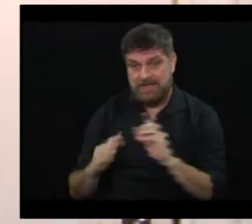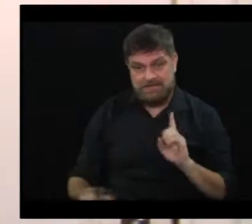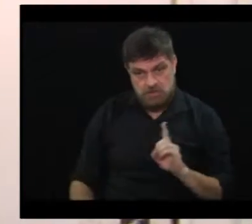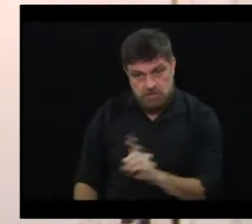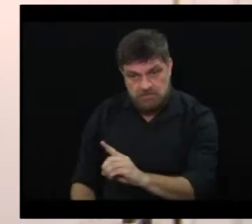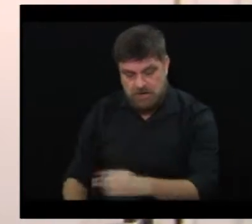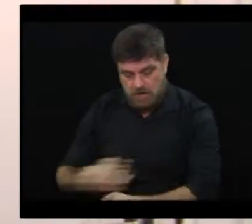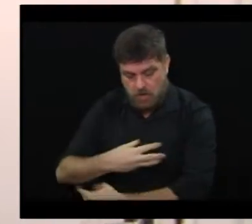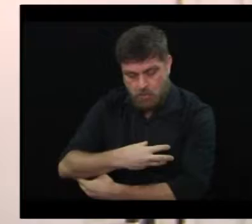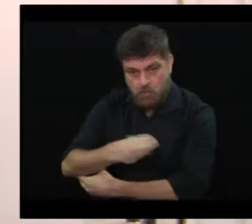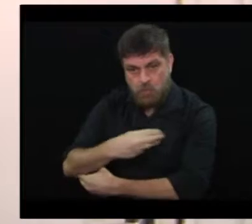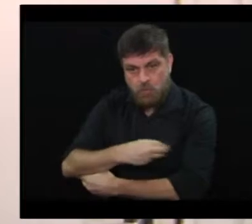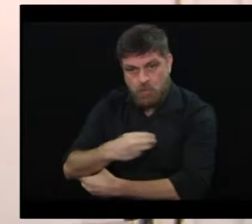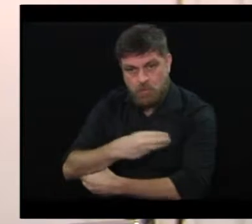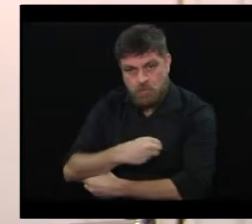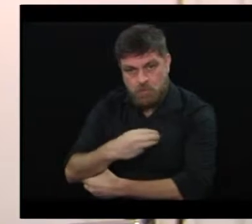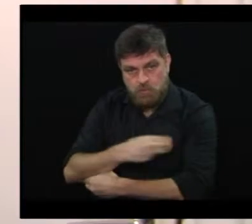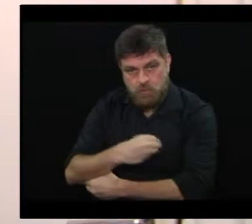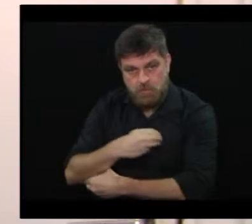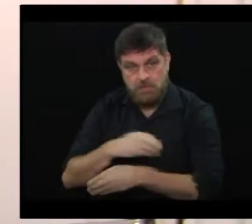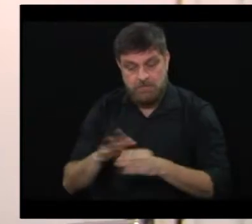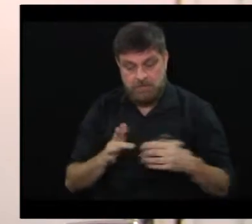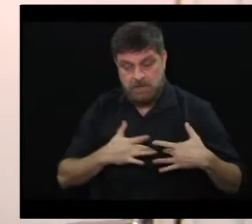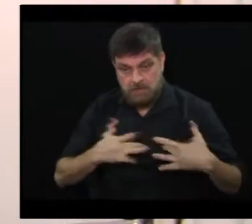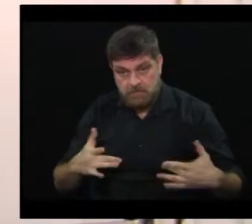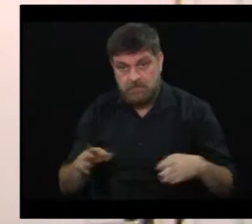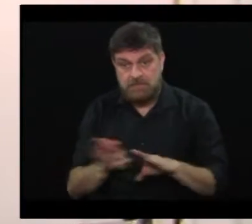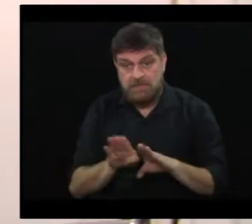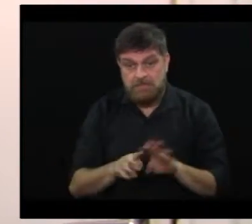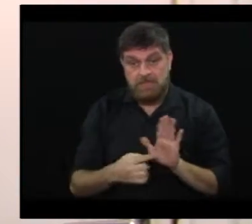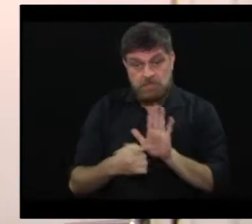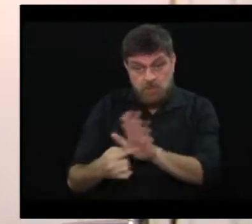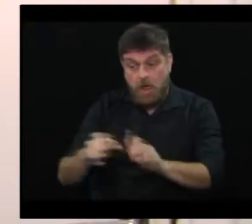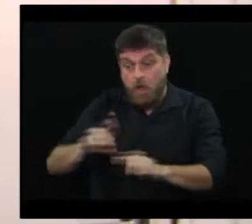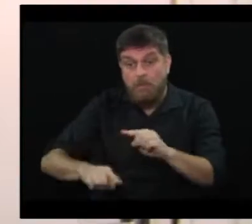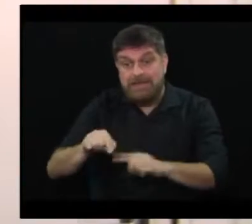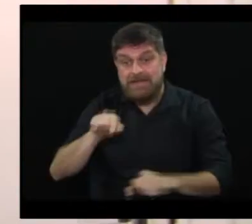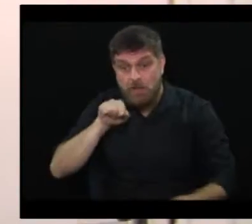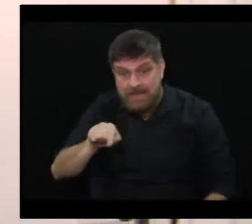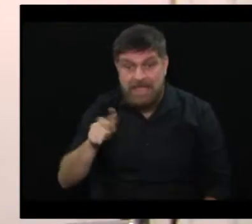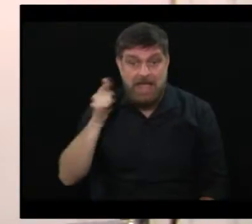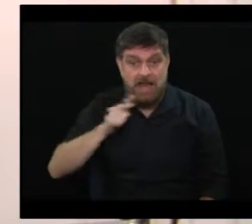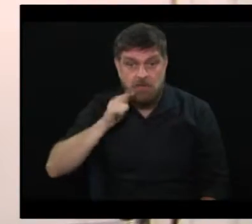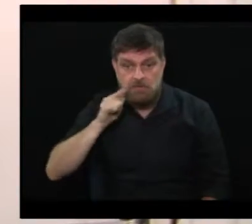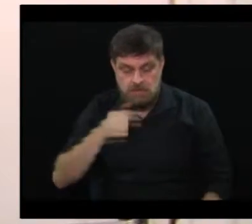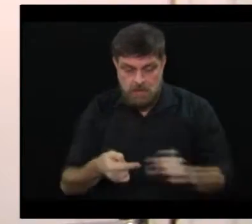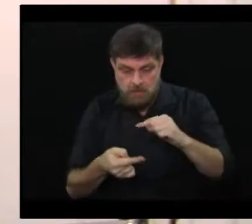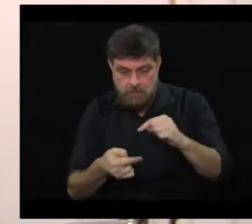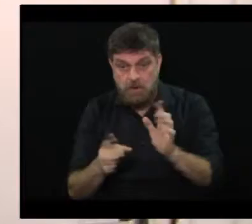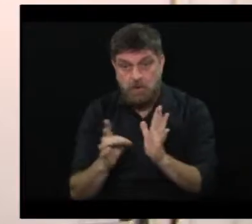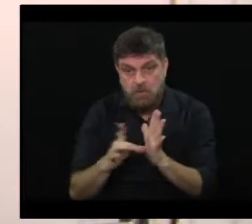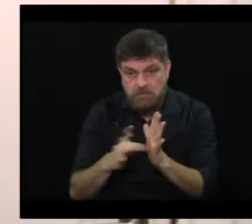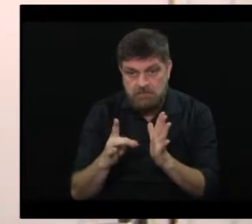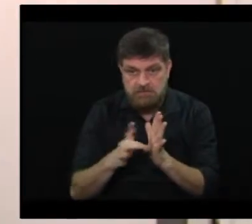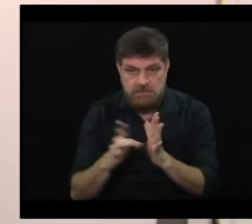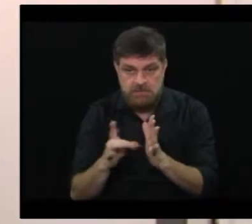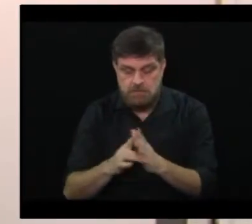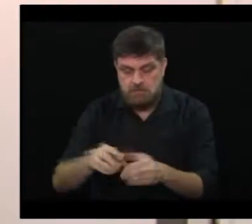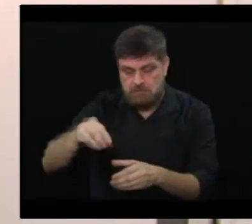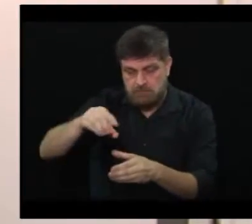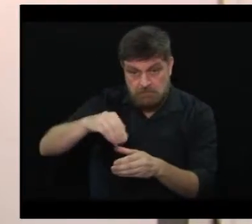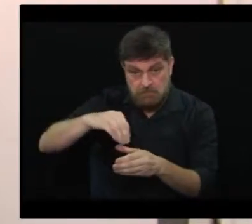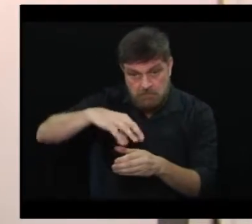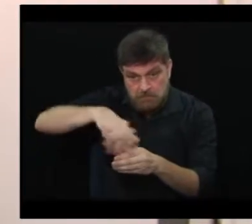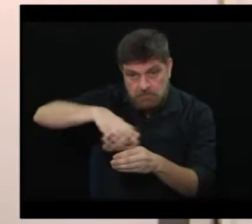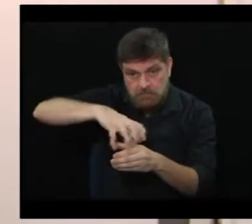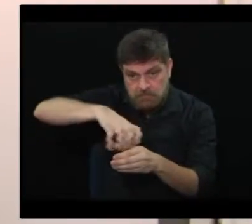doadora. E nós também fornecemos para ela o material que ela vai usar para a coleta, que é o frasco de vidro com tampa plástica. É um ato